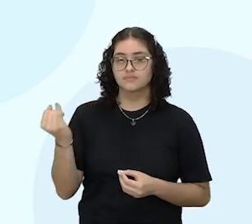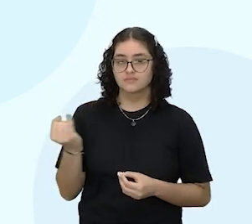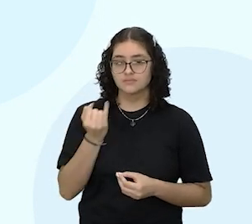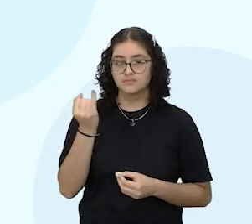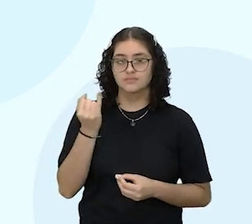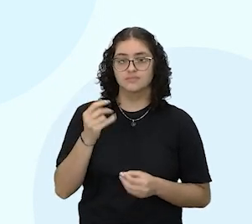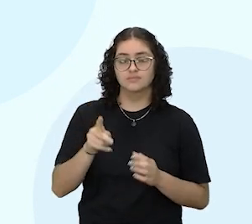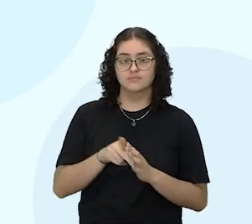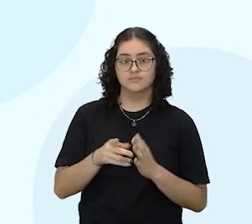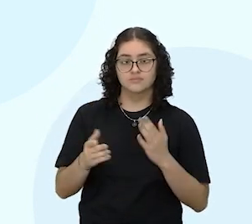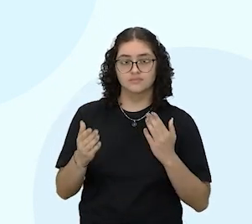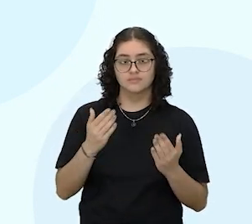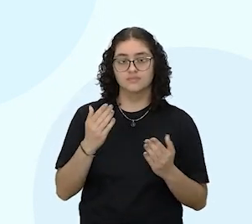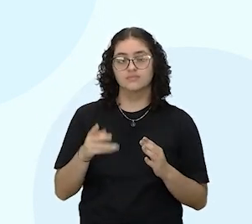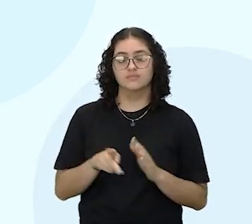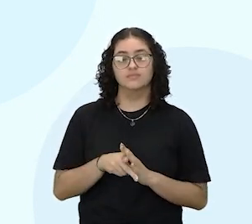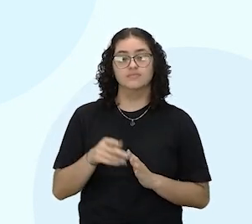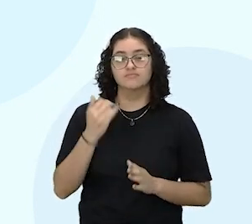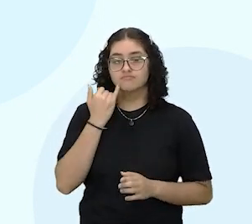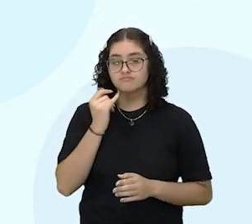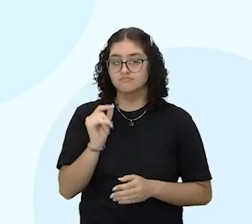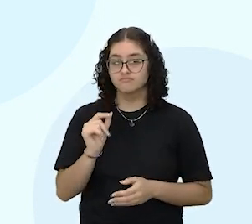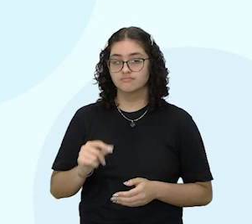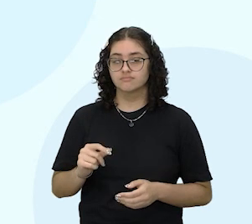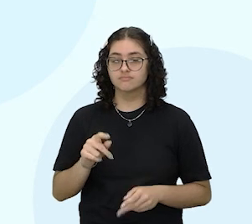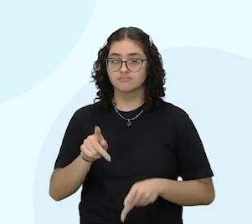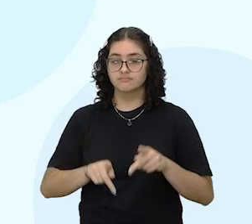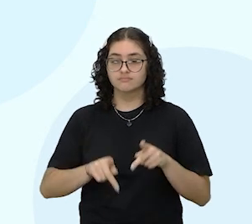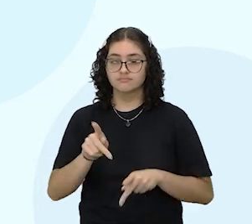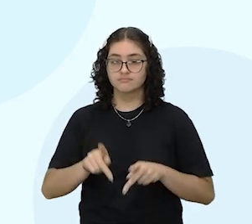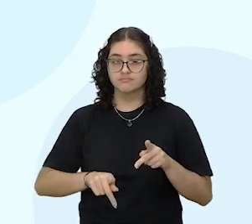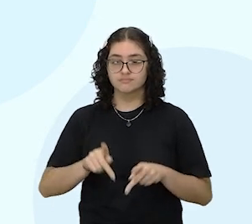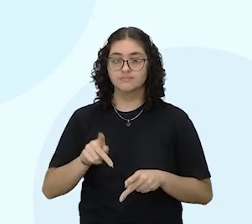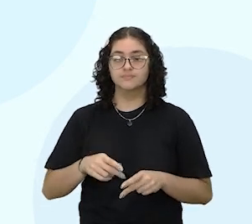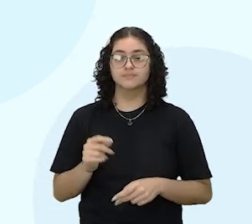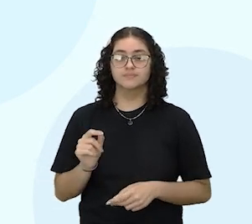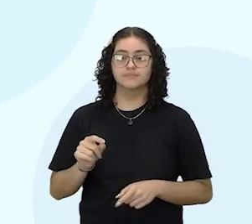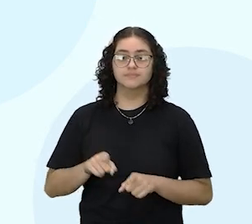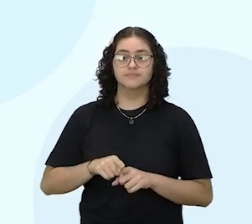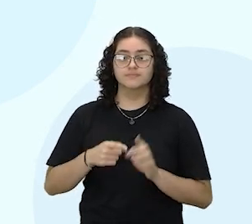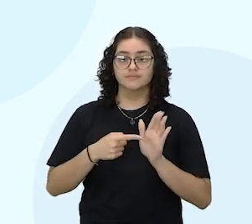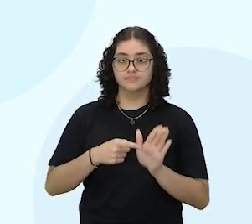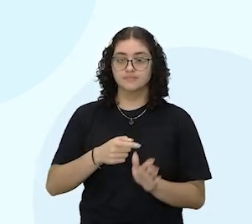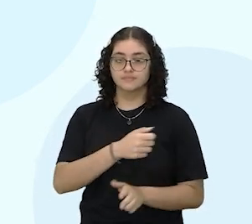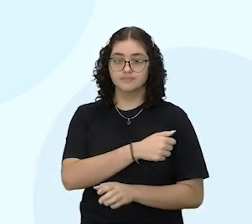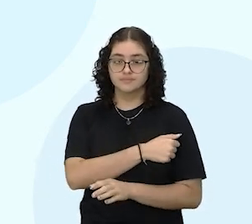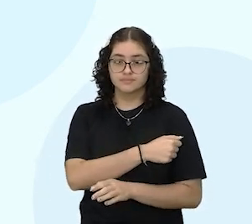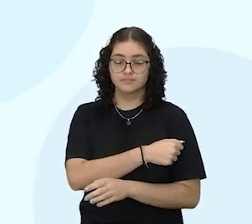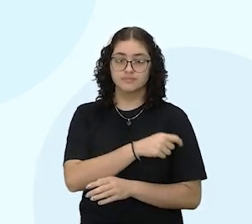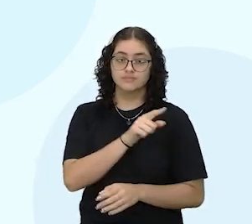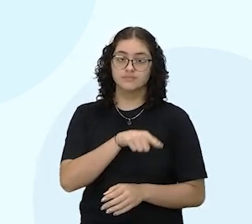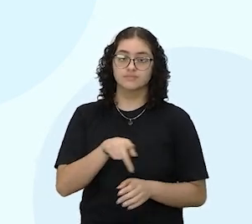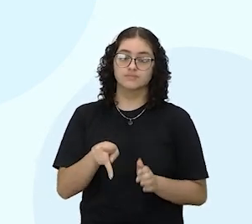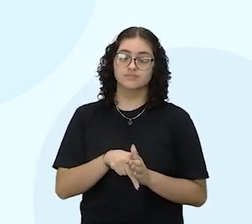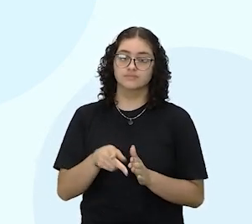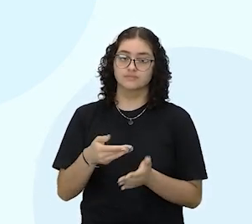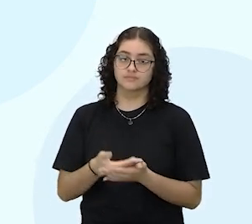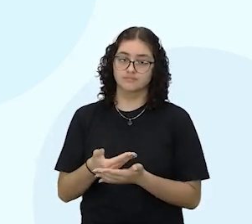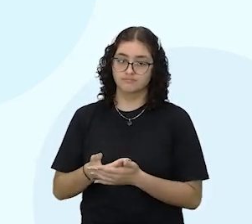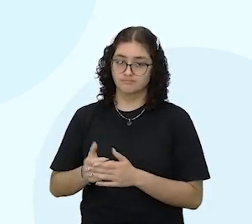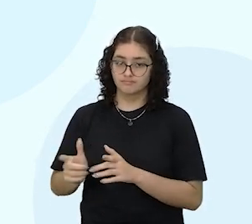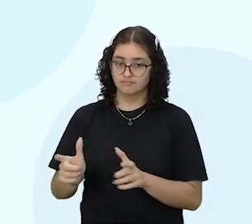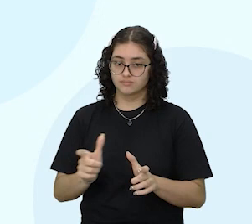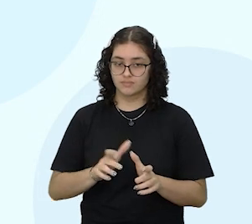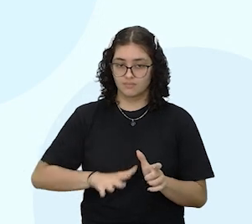do levantamento de dados sobre a população, mostrando ao estudante que a demografia